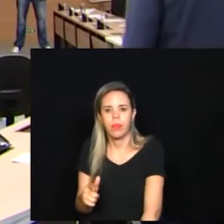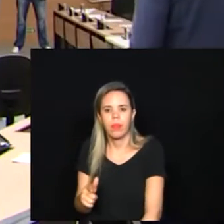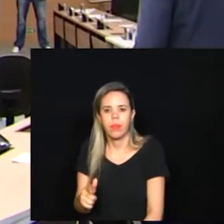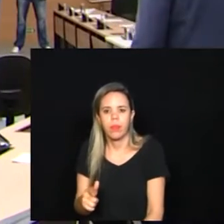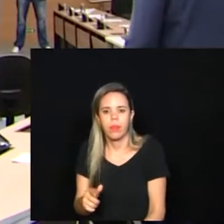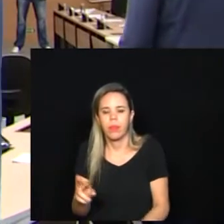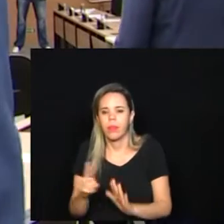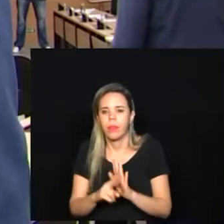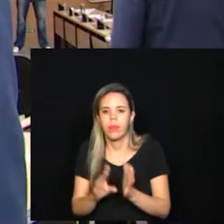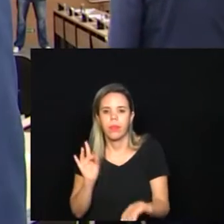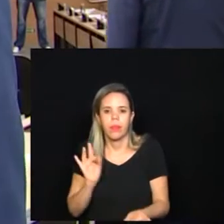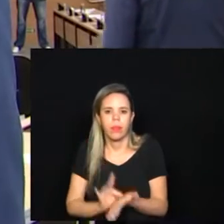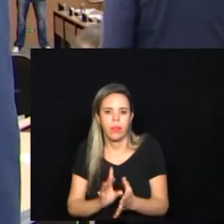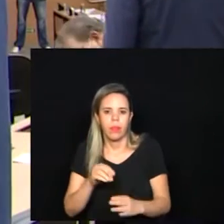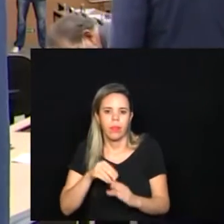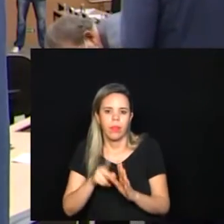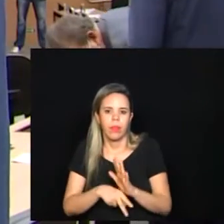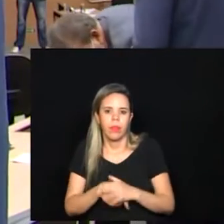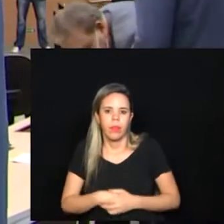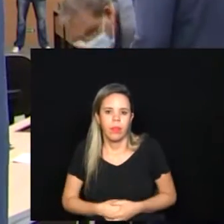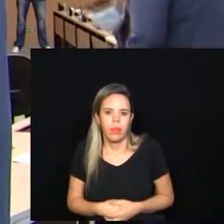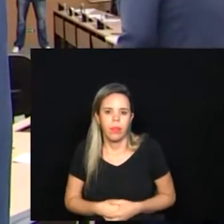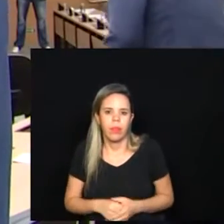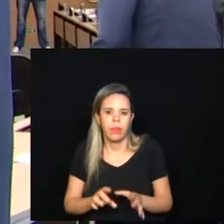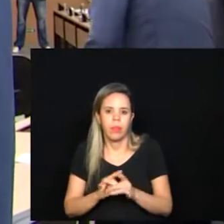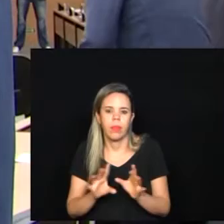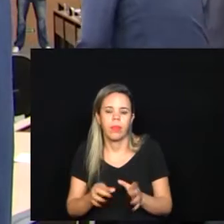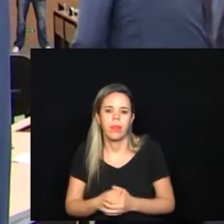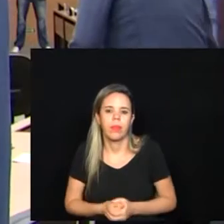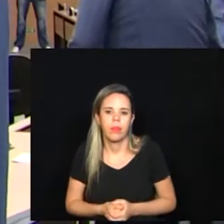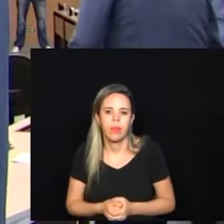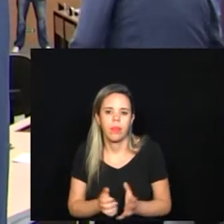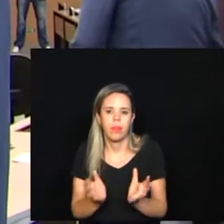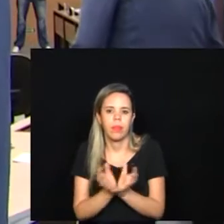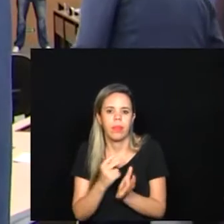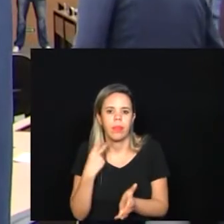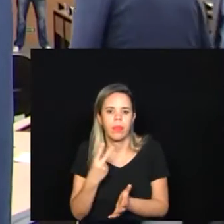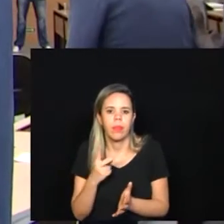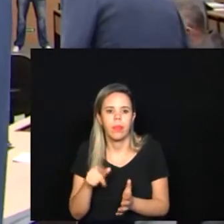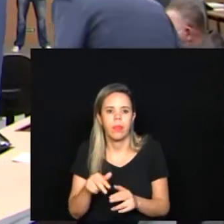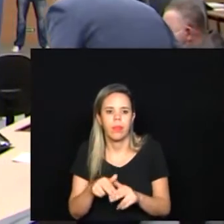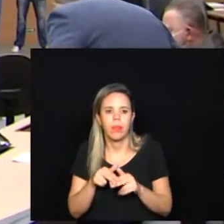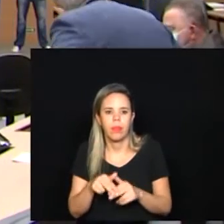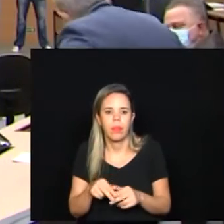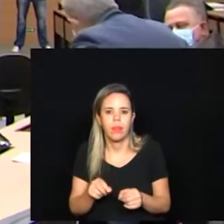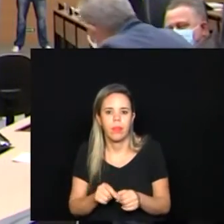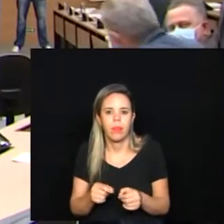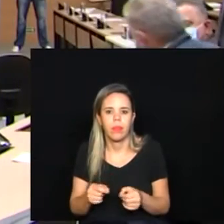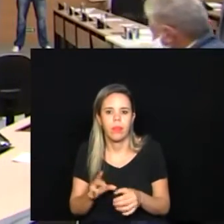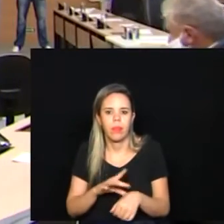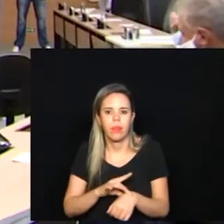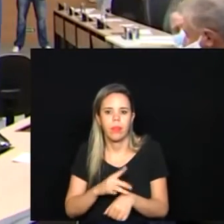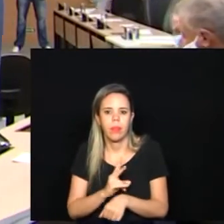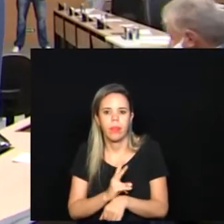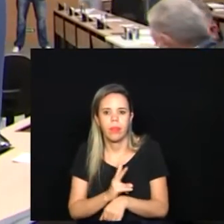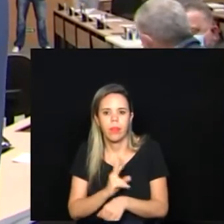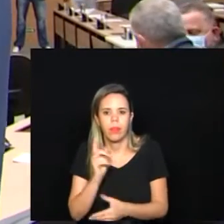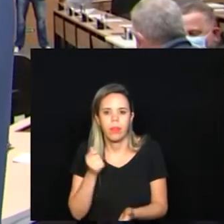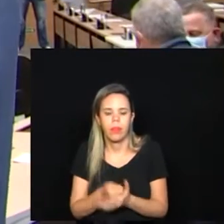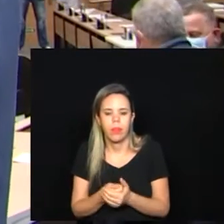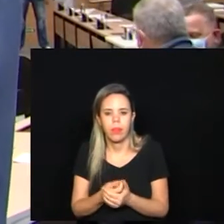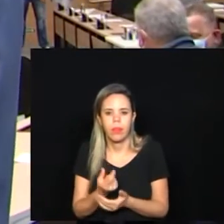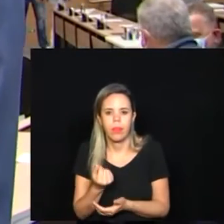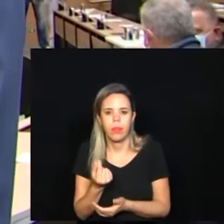esse regramento dentro do projeto, nem dessa liberação. E a Frente Parlamentar é justamente para isso, para assegurar e garantir